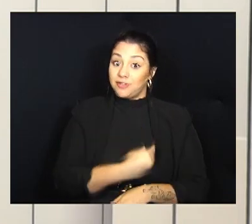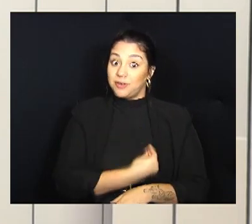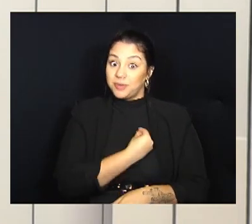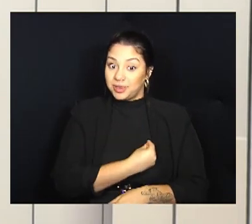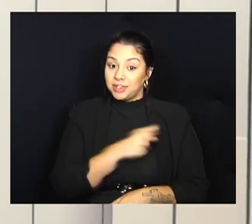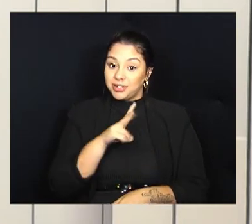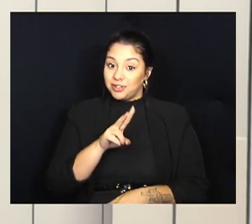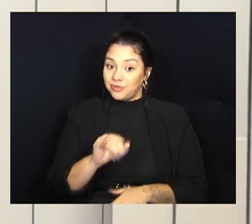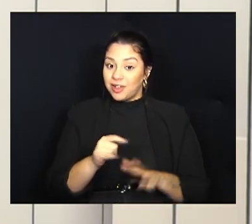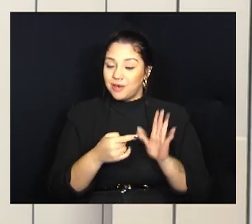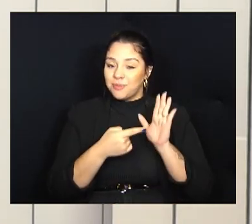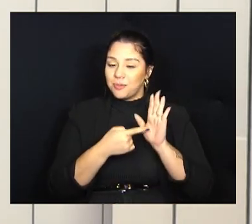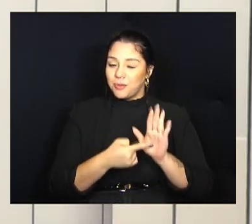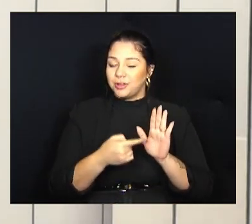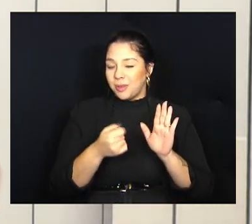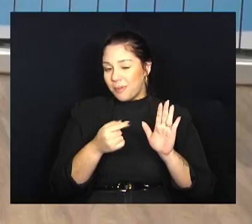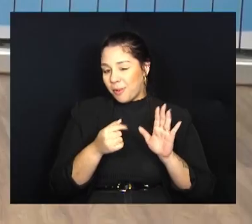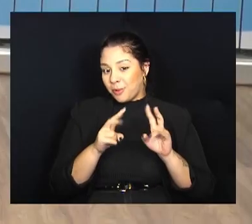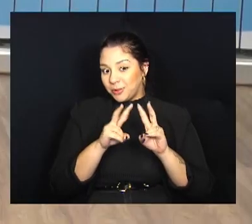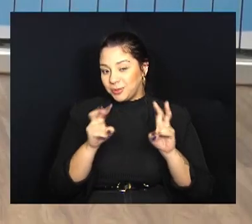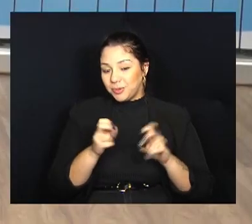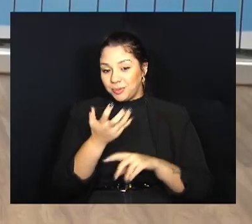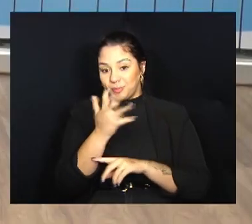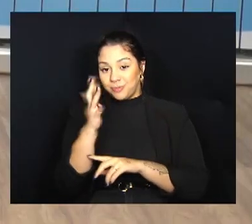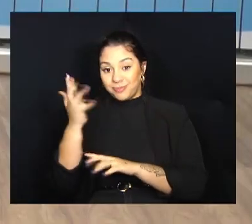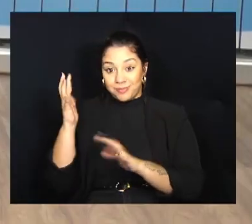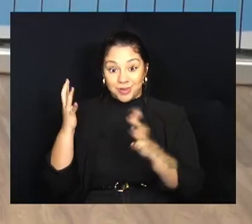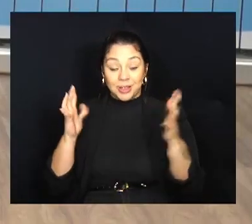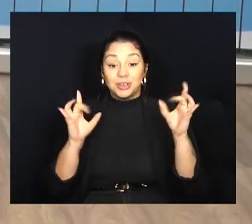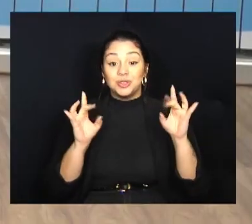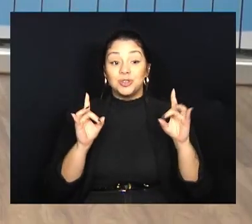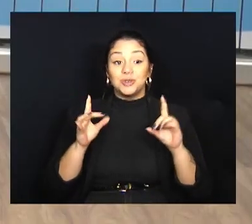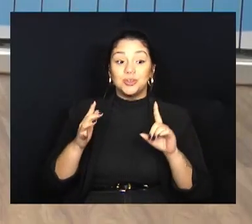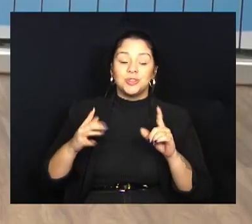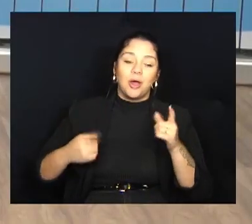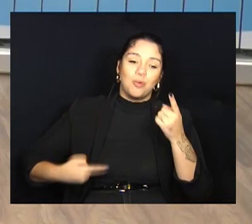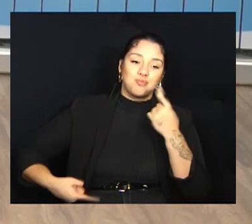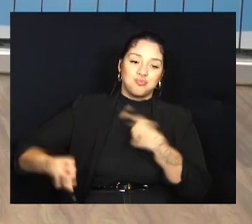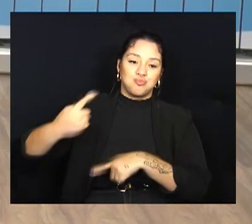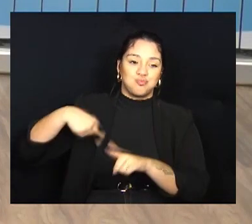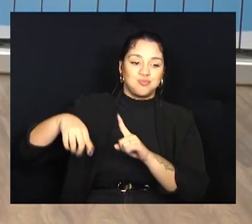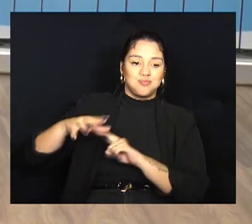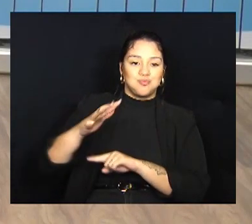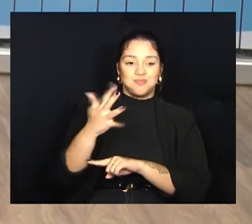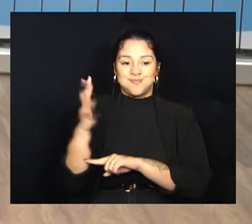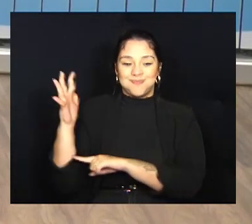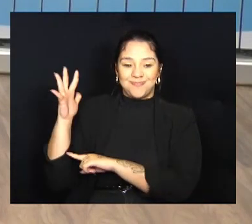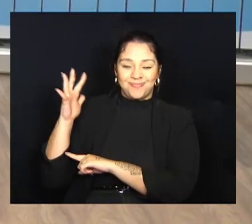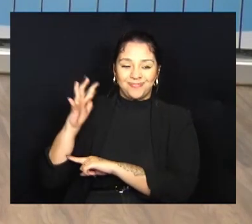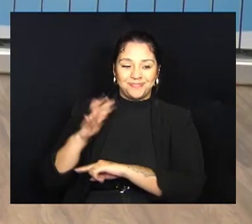mostrar para vocês um pouco desse bioma e só pode ser no quadro Giro Ambiental.